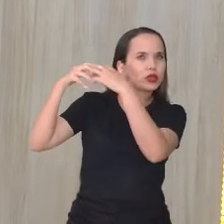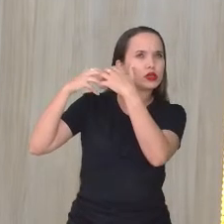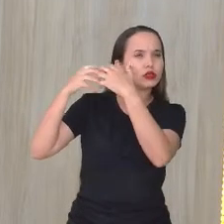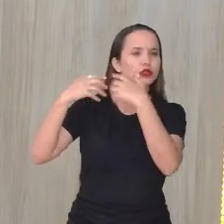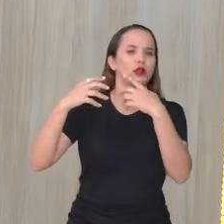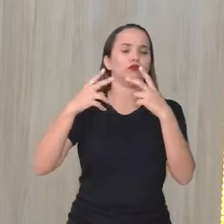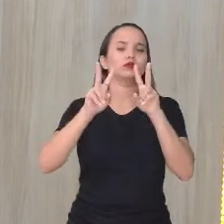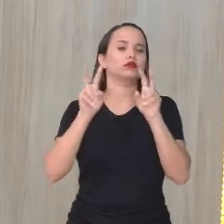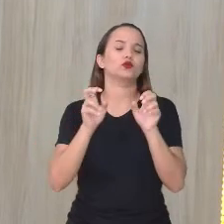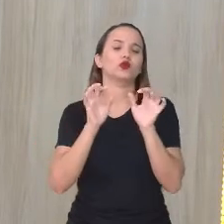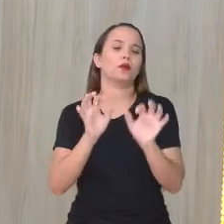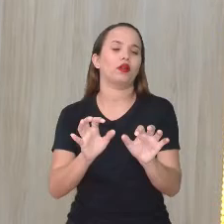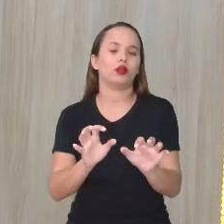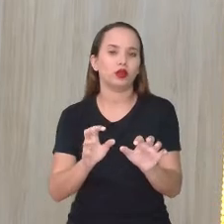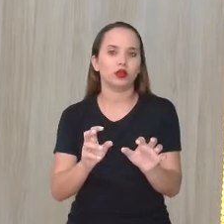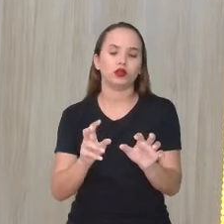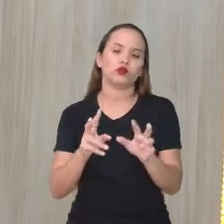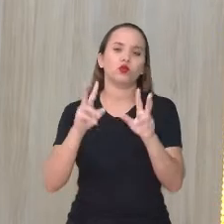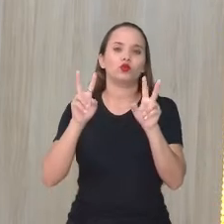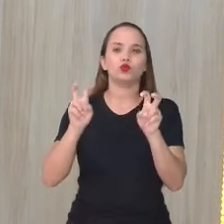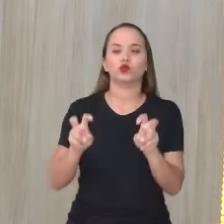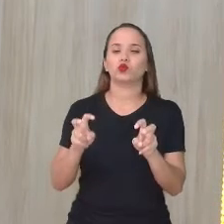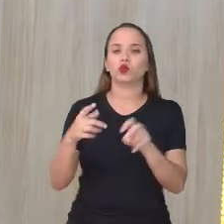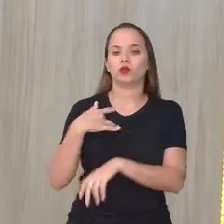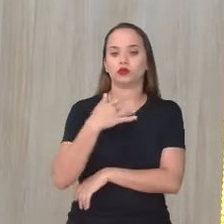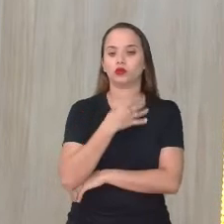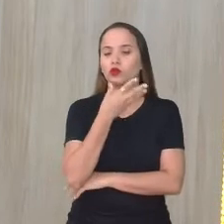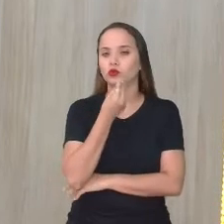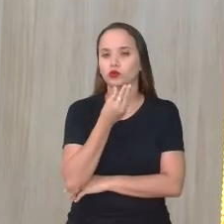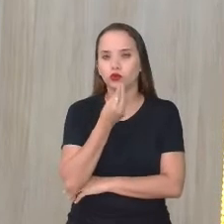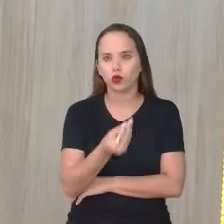pouco a respeito dessa saúde dos homens.